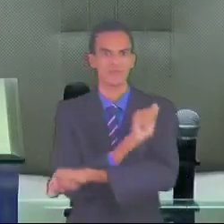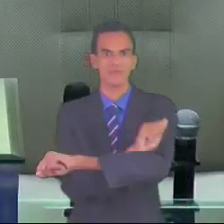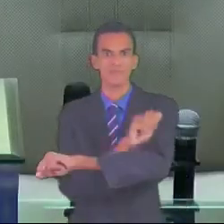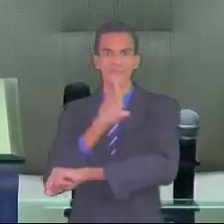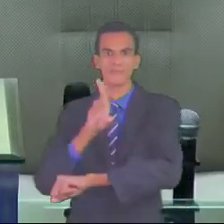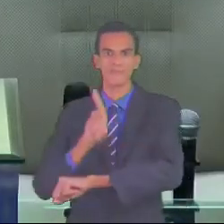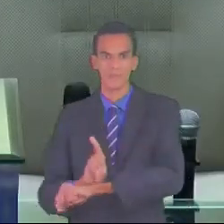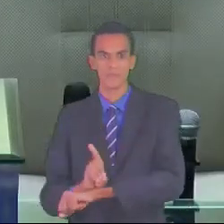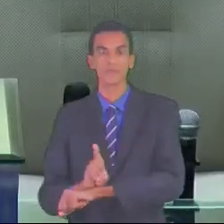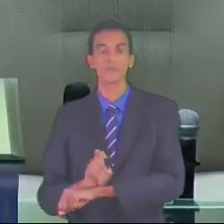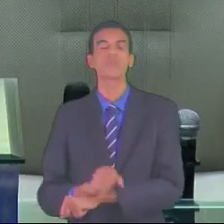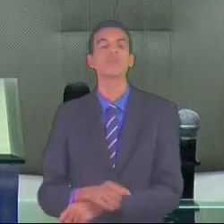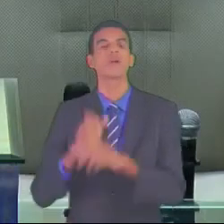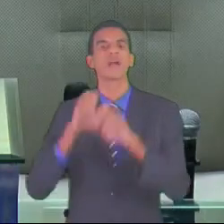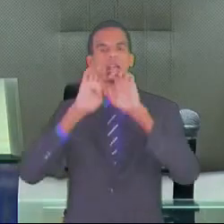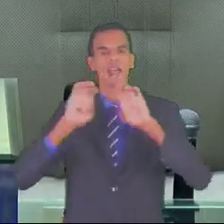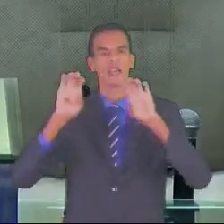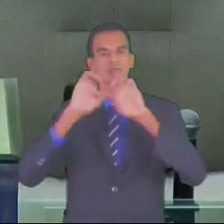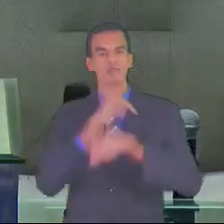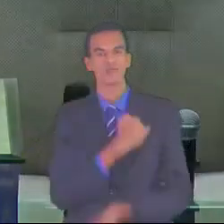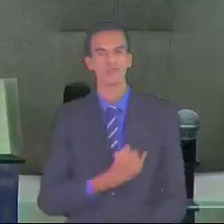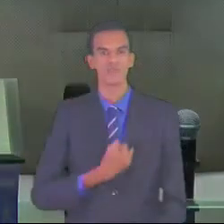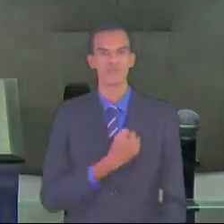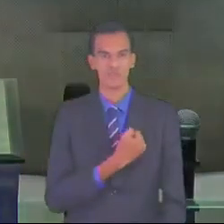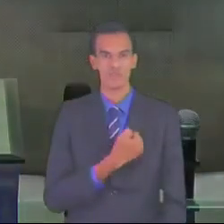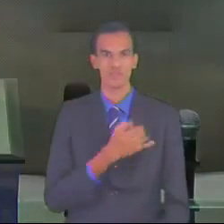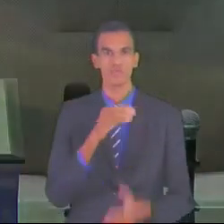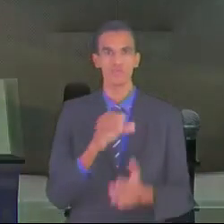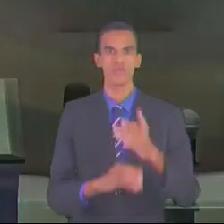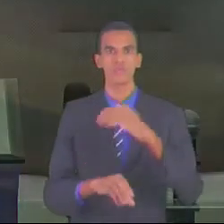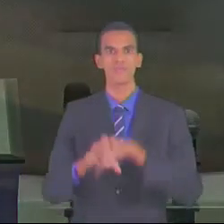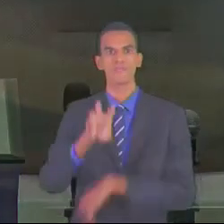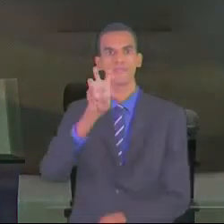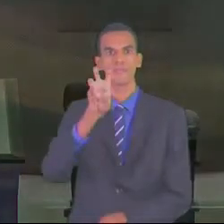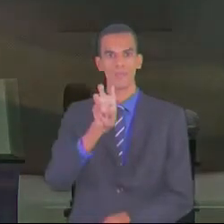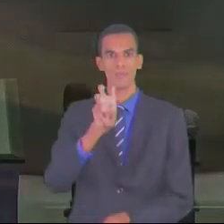Amém. Evangelho segundo escreveu São João, capítulo 5,